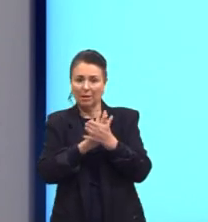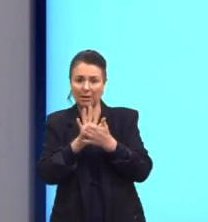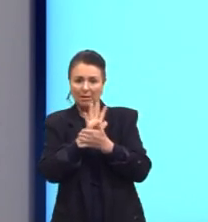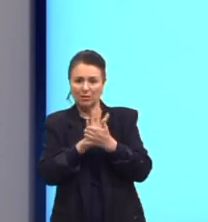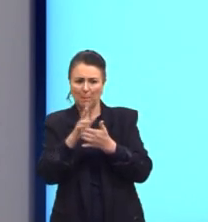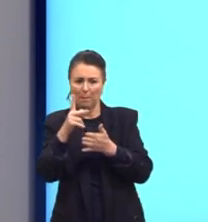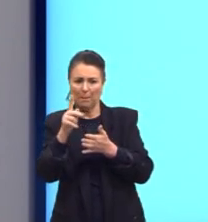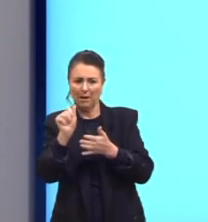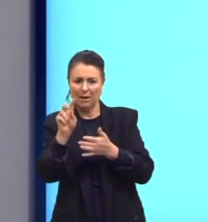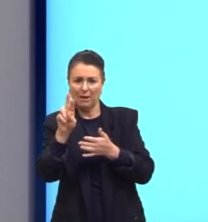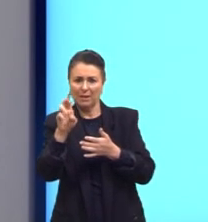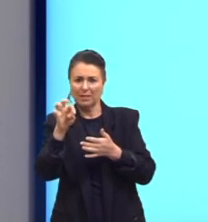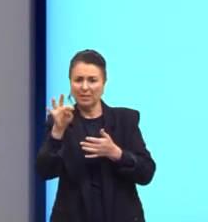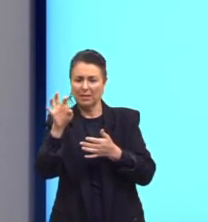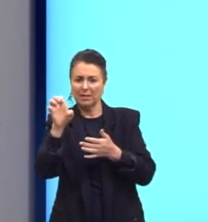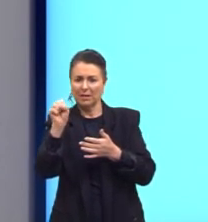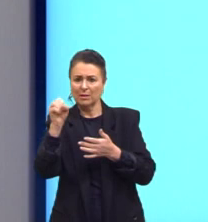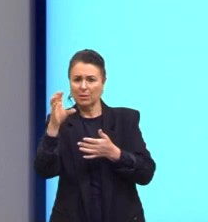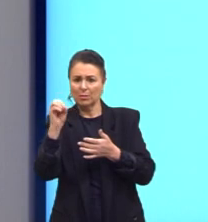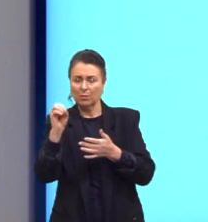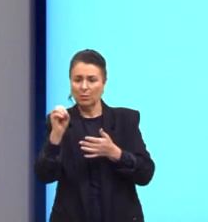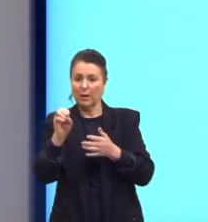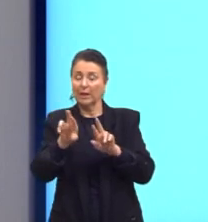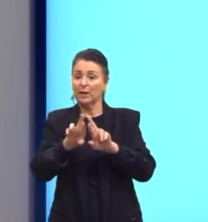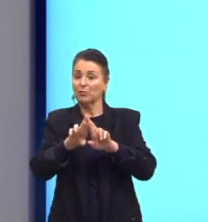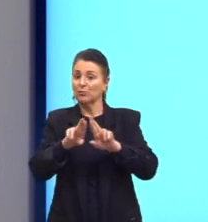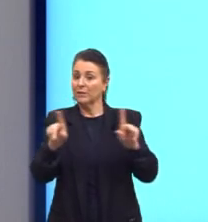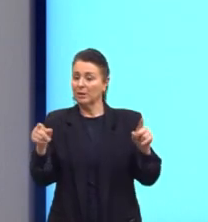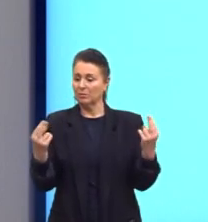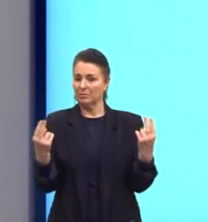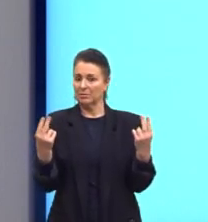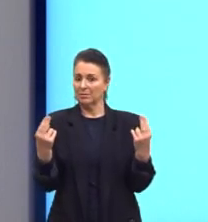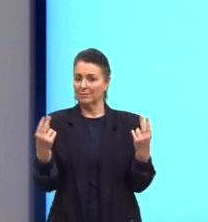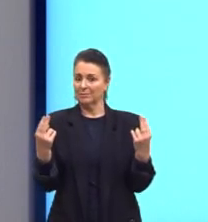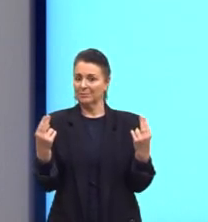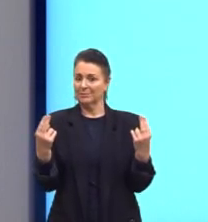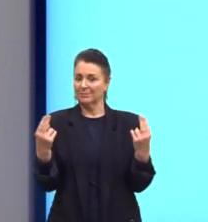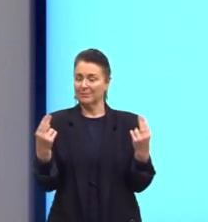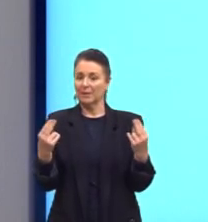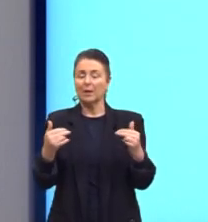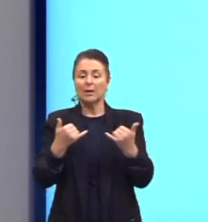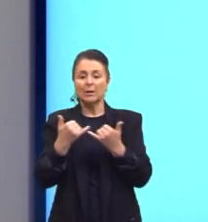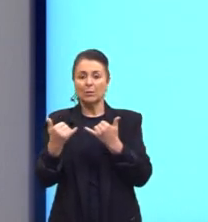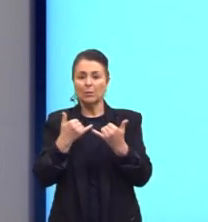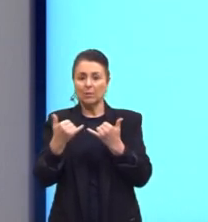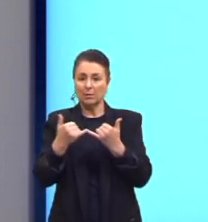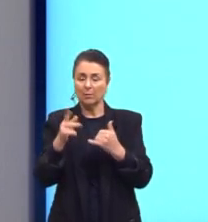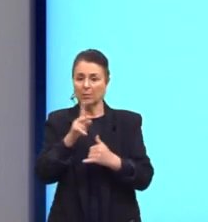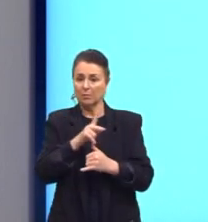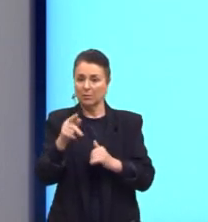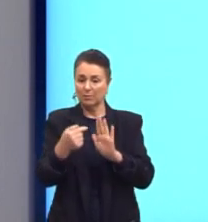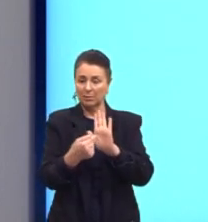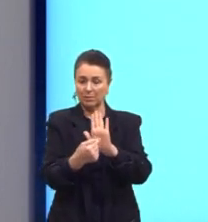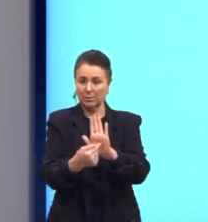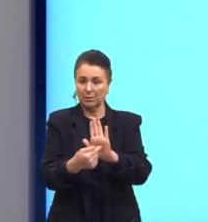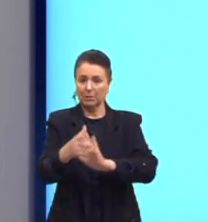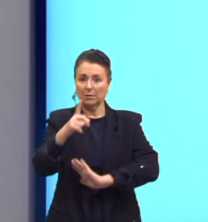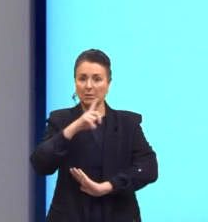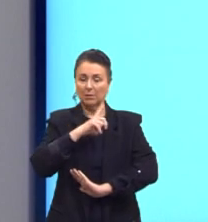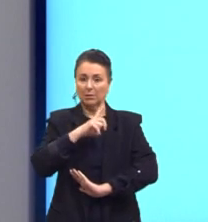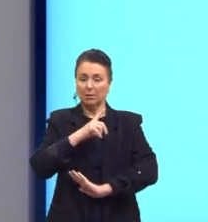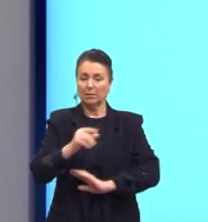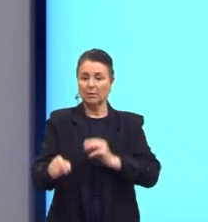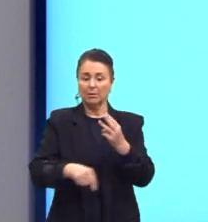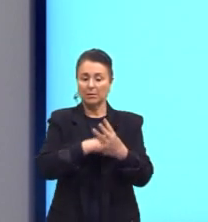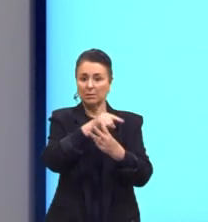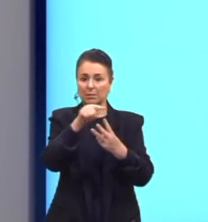analogia diferente da homologia e Aqui nós temos um exemplo bem clássico né então nós temos